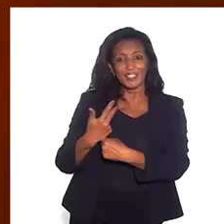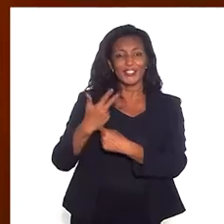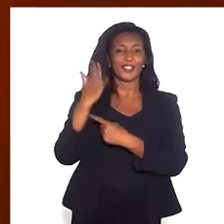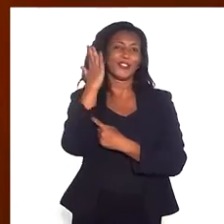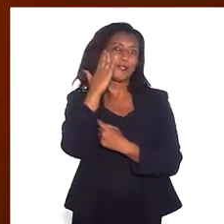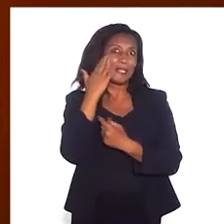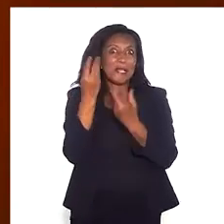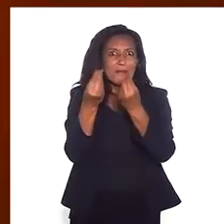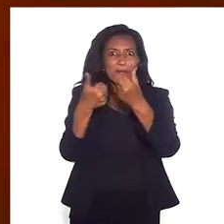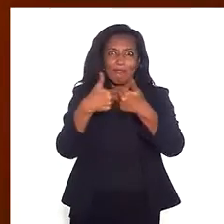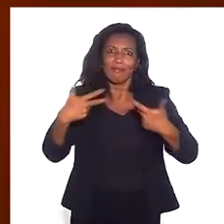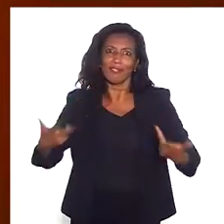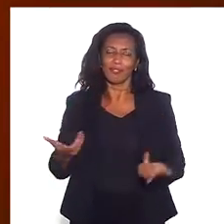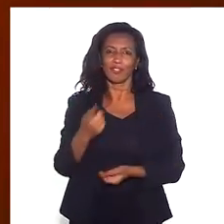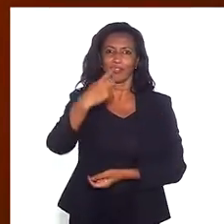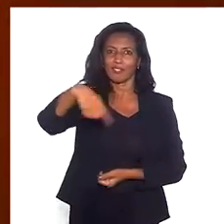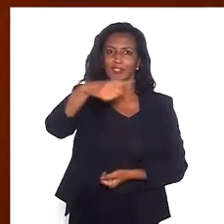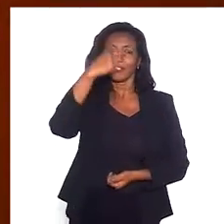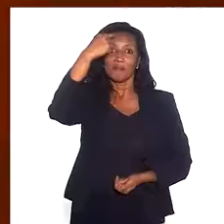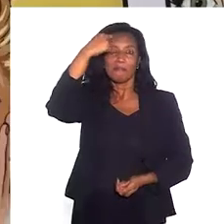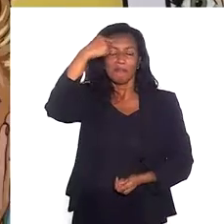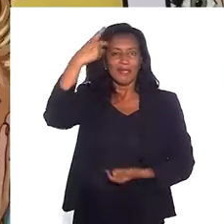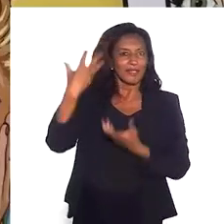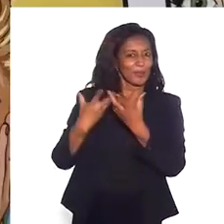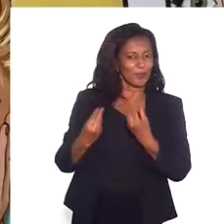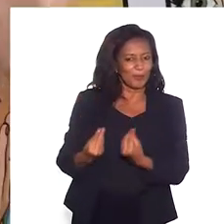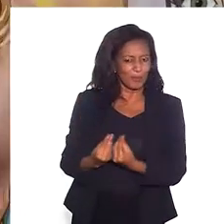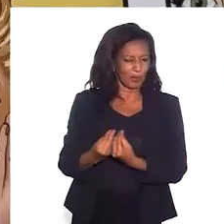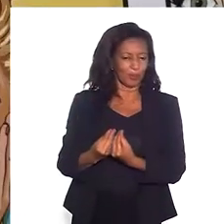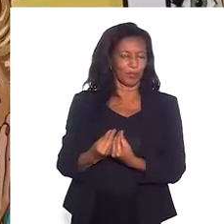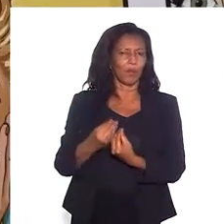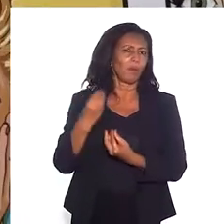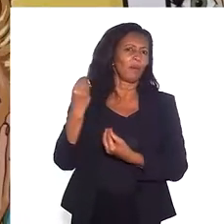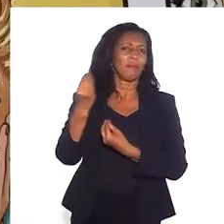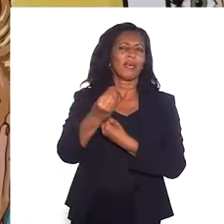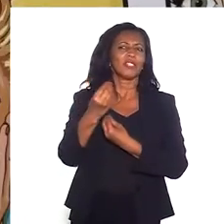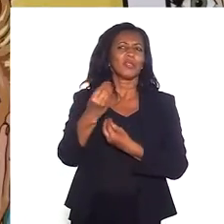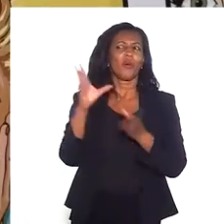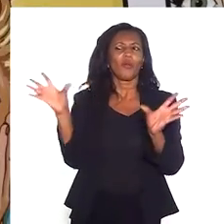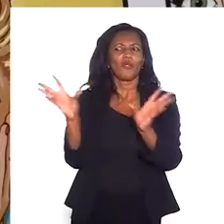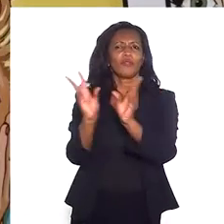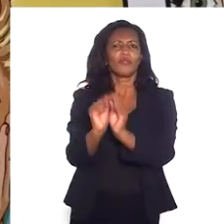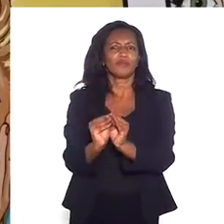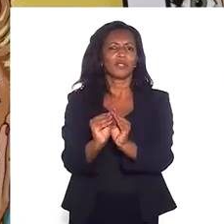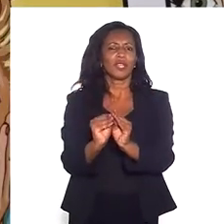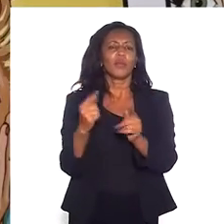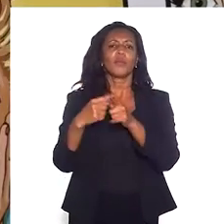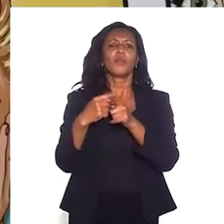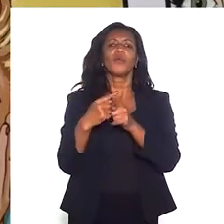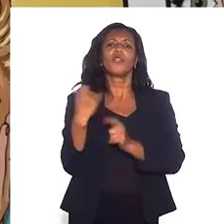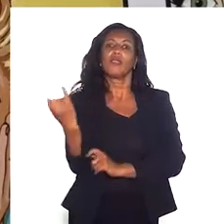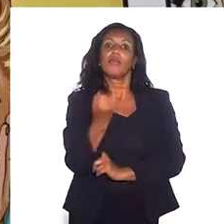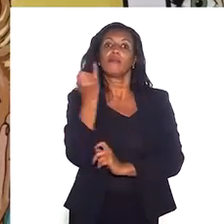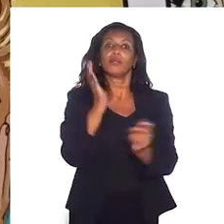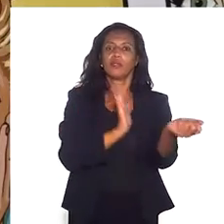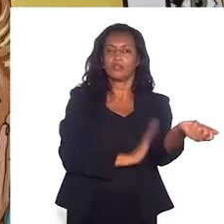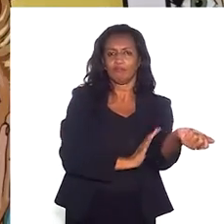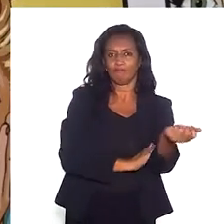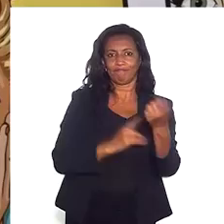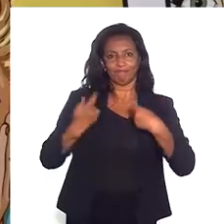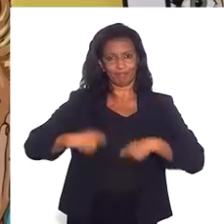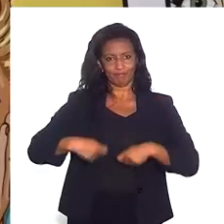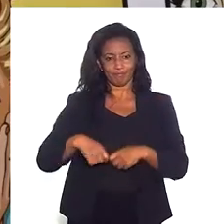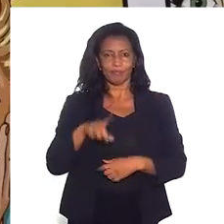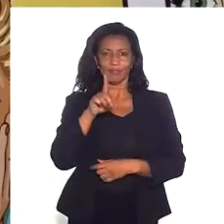está assistindo, eu sei que é muita coisa, vocês pensam muito, mas se vocês pudessem definir, por que que o ecofeminismo